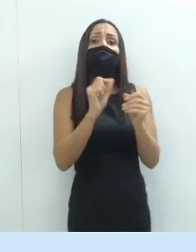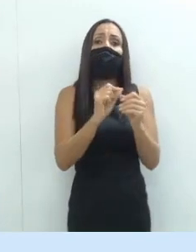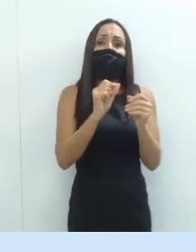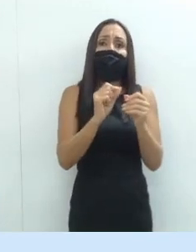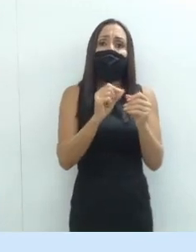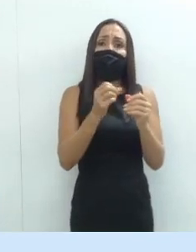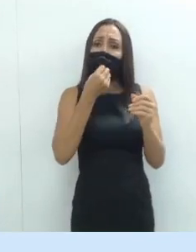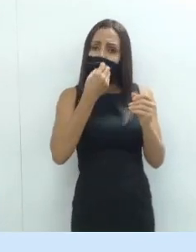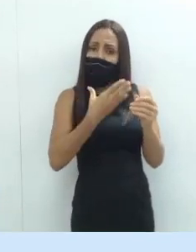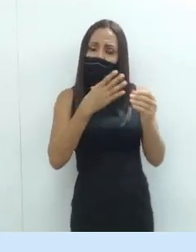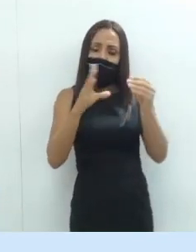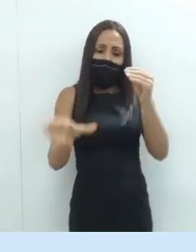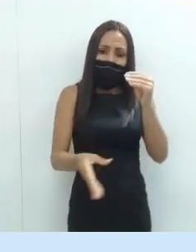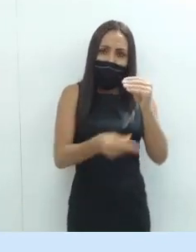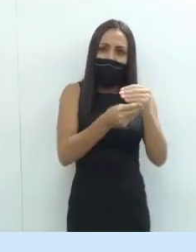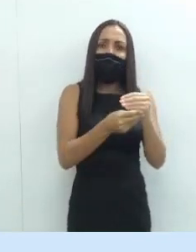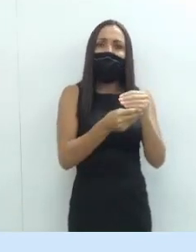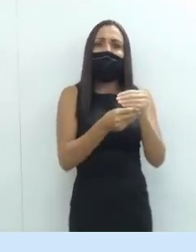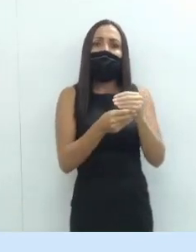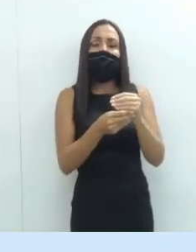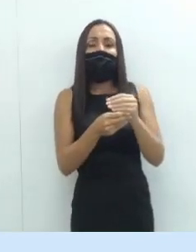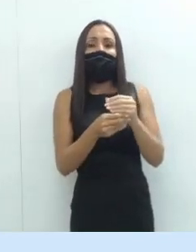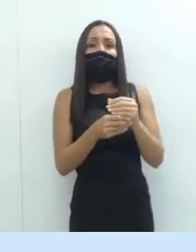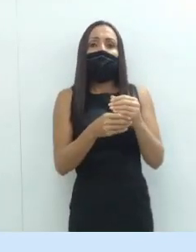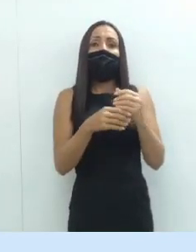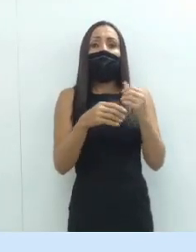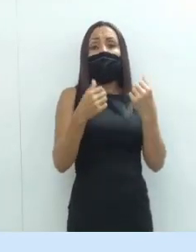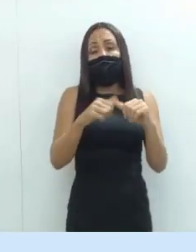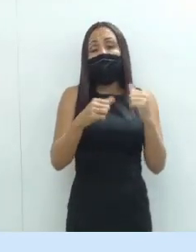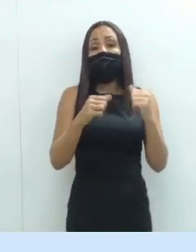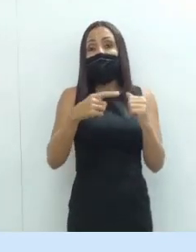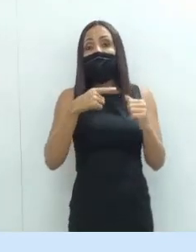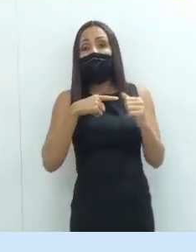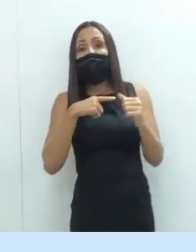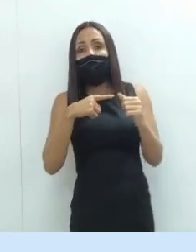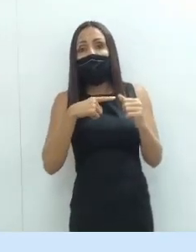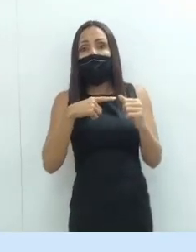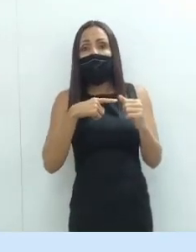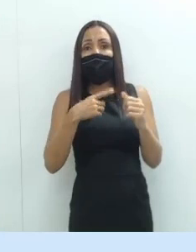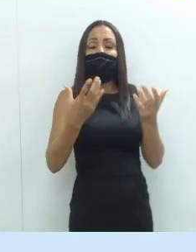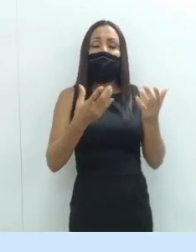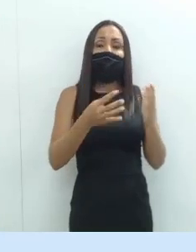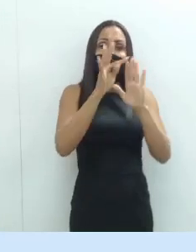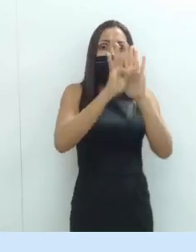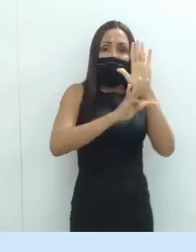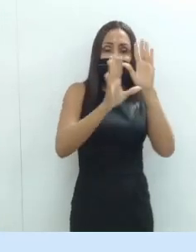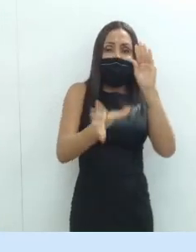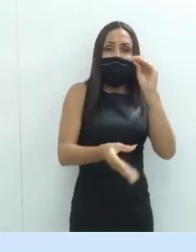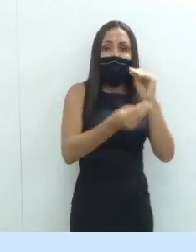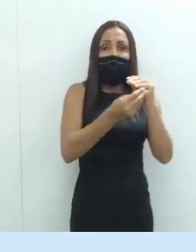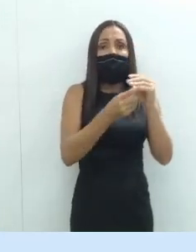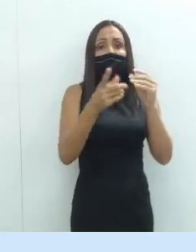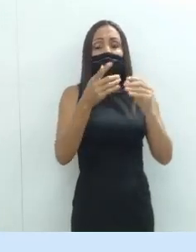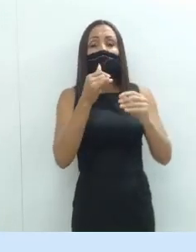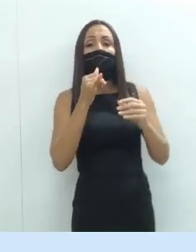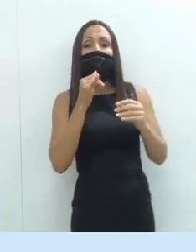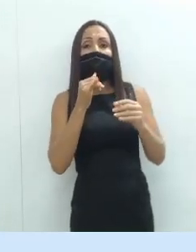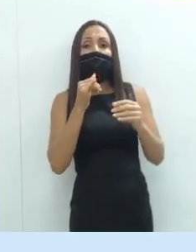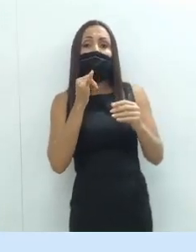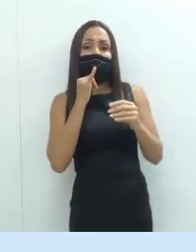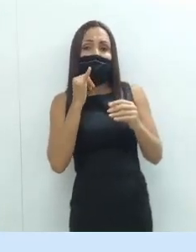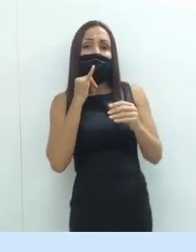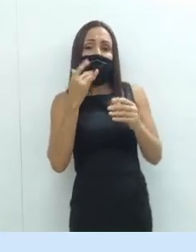boa síntese? O que é que tem de ter em uma síntese? Vamos ver, inclusive, um exemplo aqui que eu trago, né? Eu